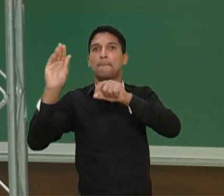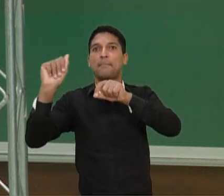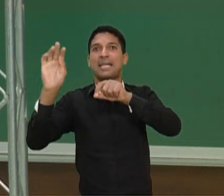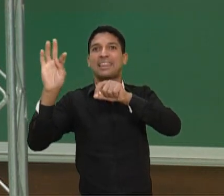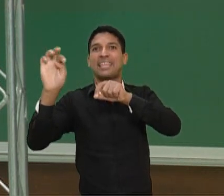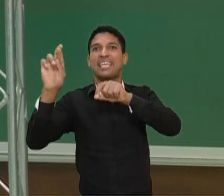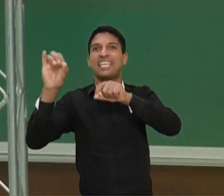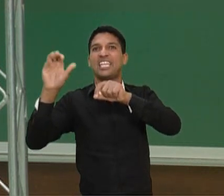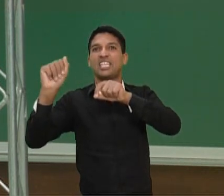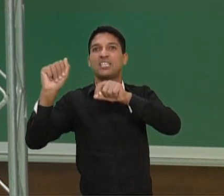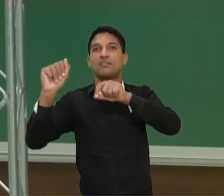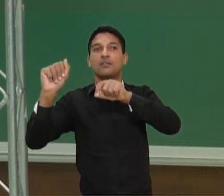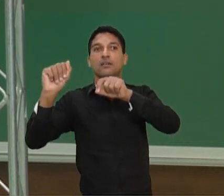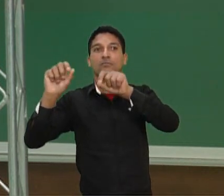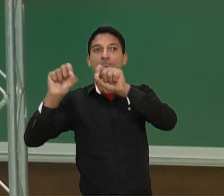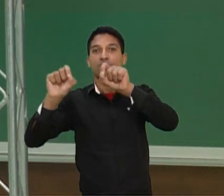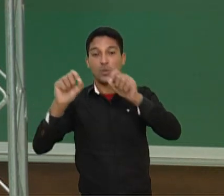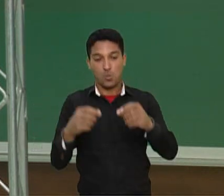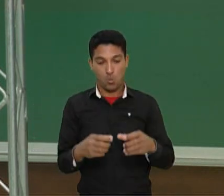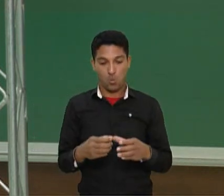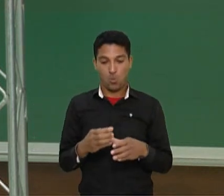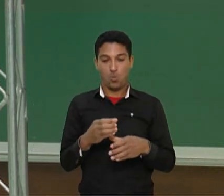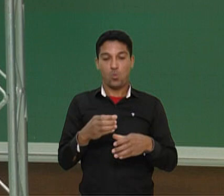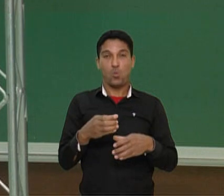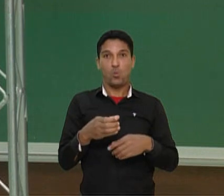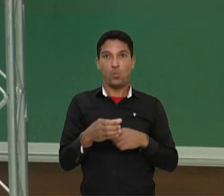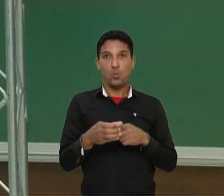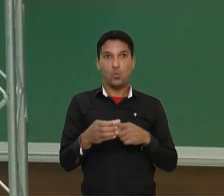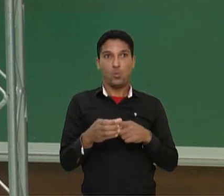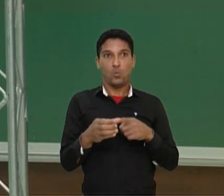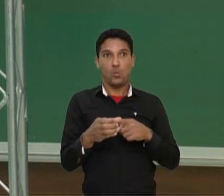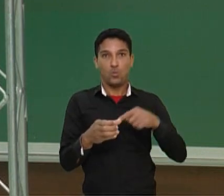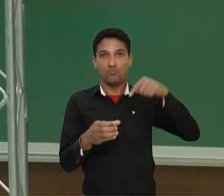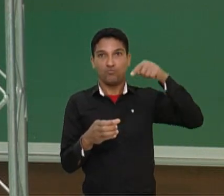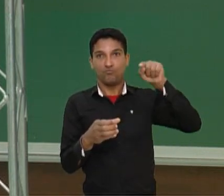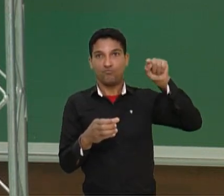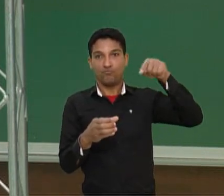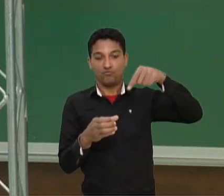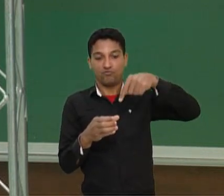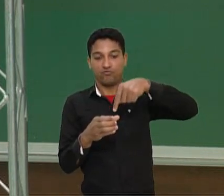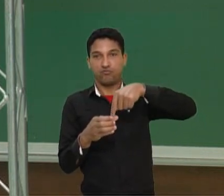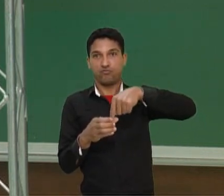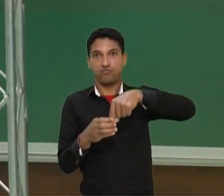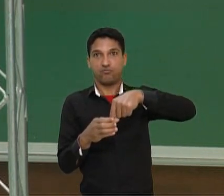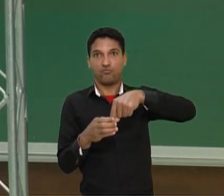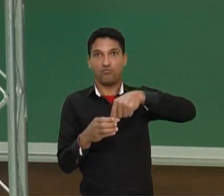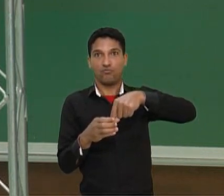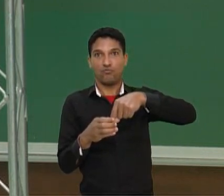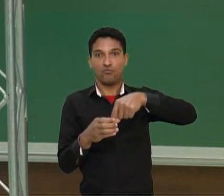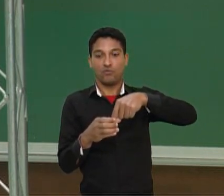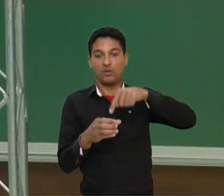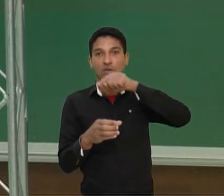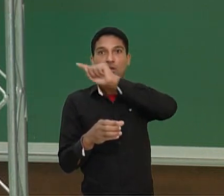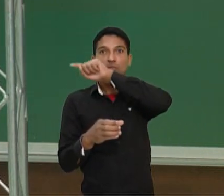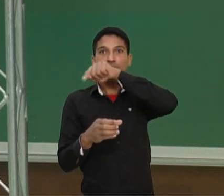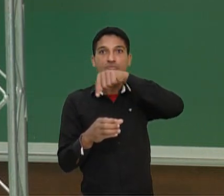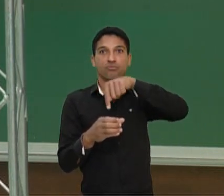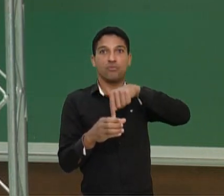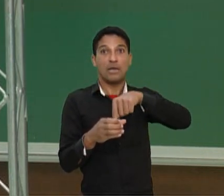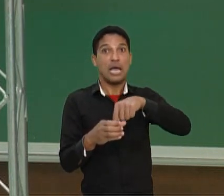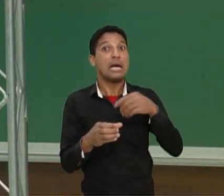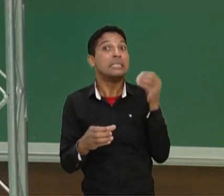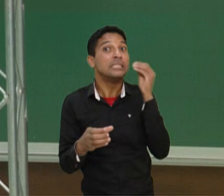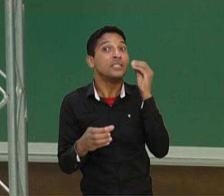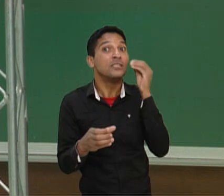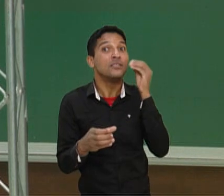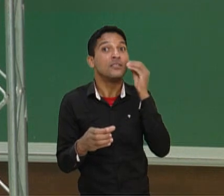aonde ele colocou lá 2 eletrodos, certo? E aí eu não sei porquê, mas o cara resolveu fazer testes